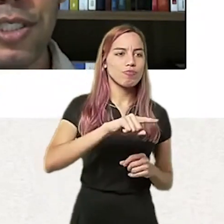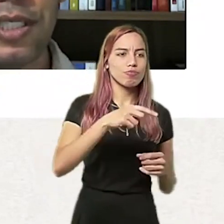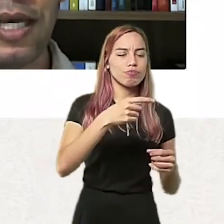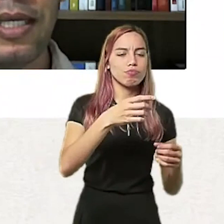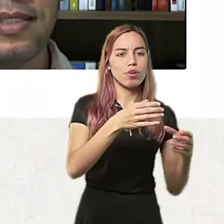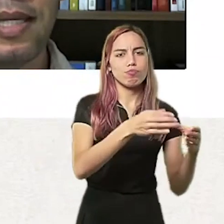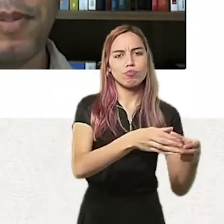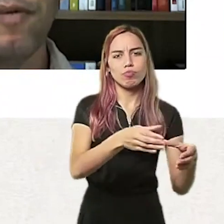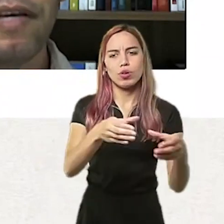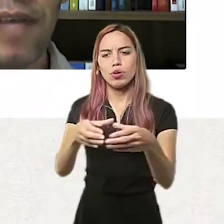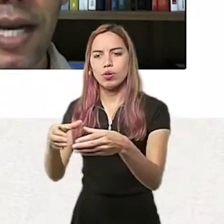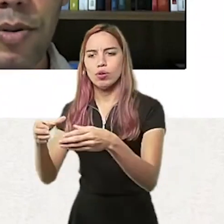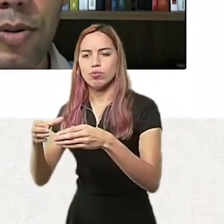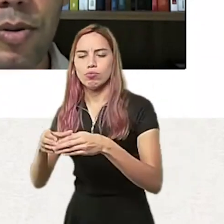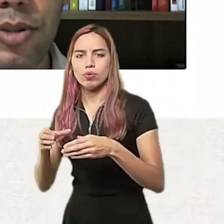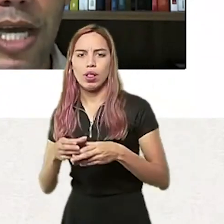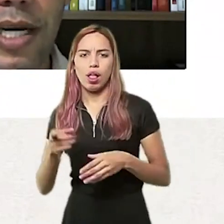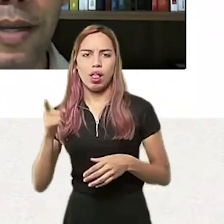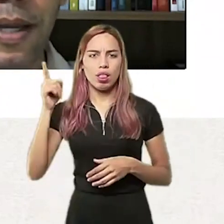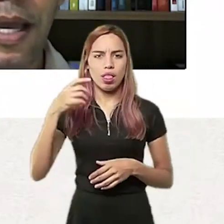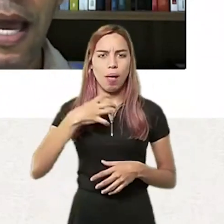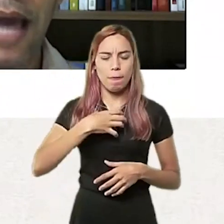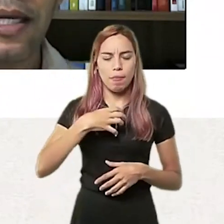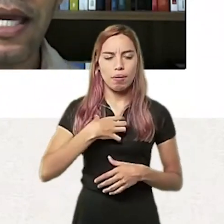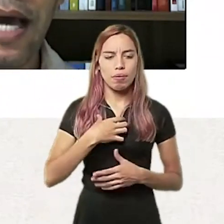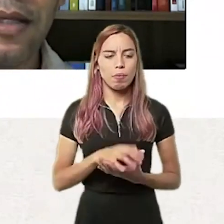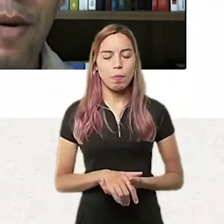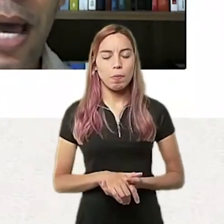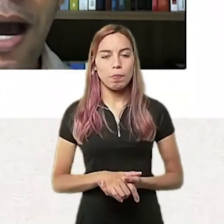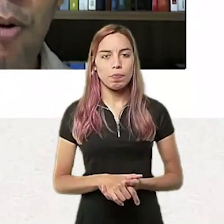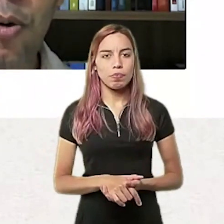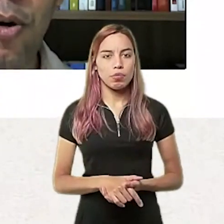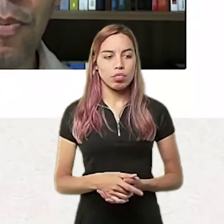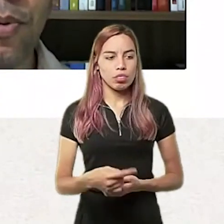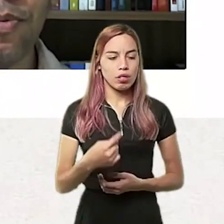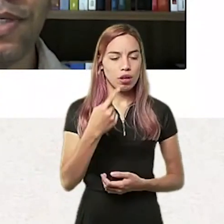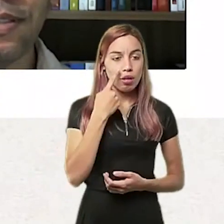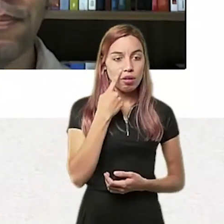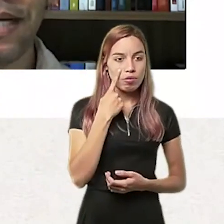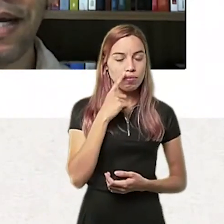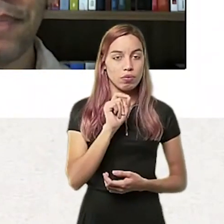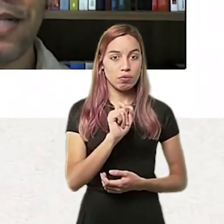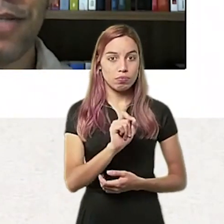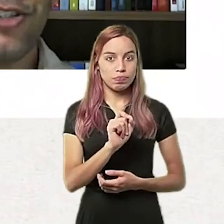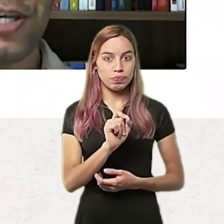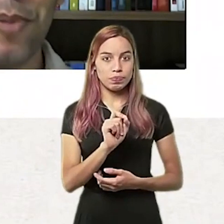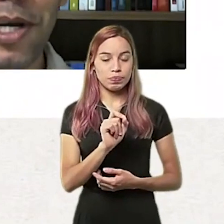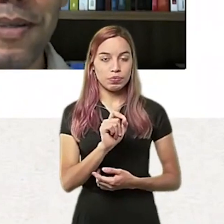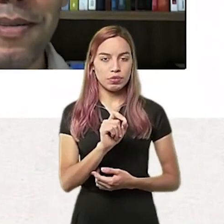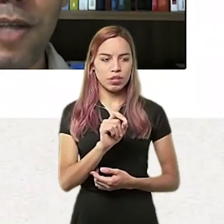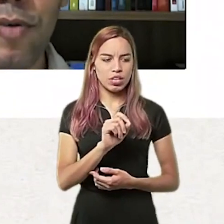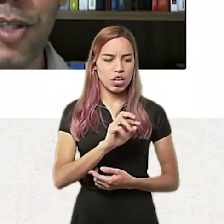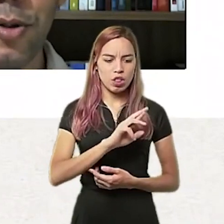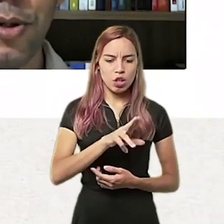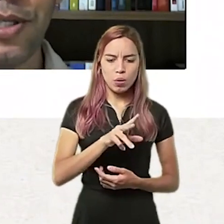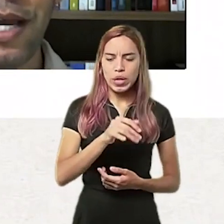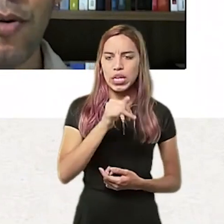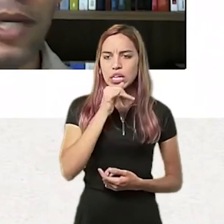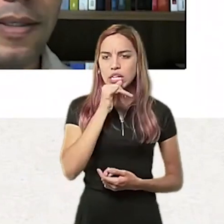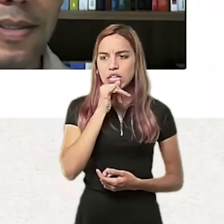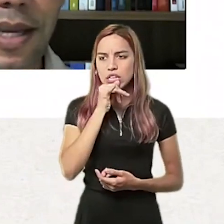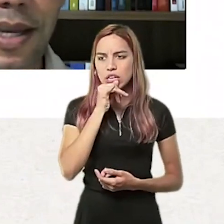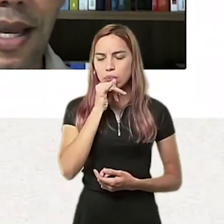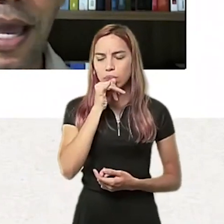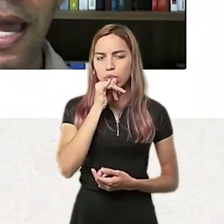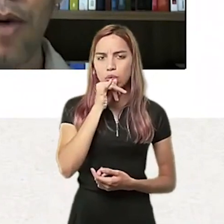Chapada Diamantina e sempre ouvia falar do Jaré, que não é algo comum para gente que mora em Salvador,